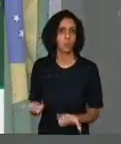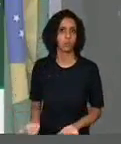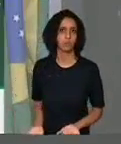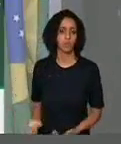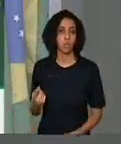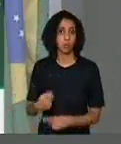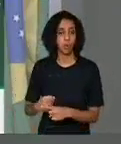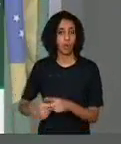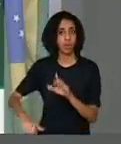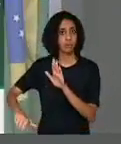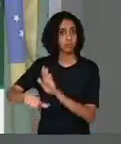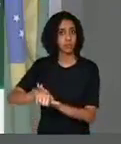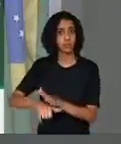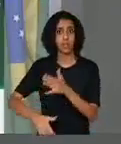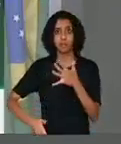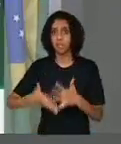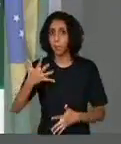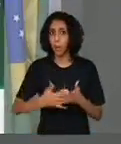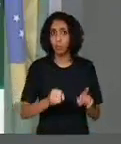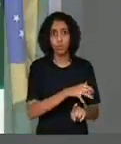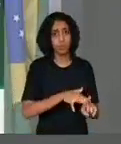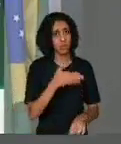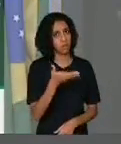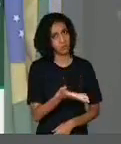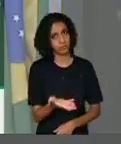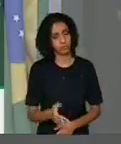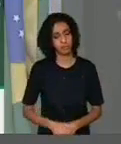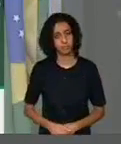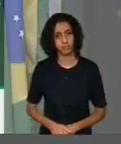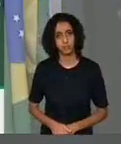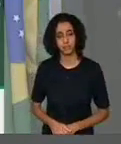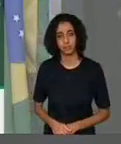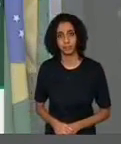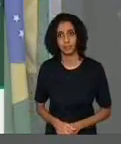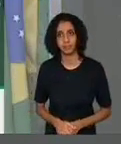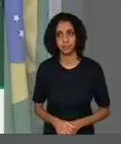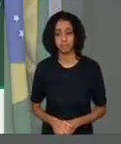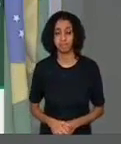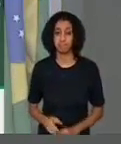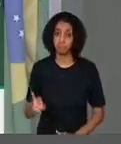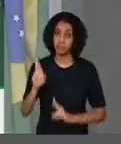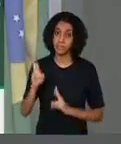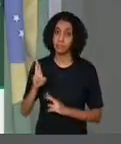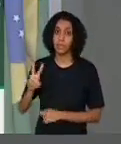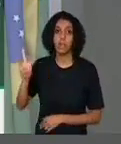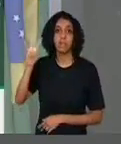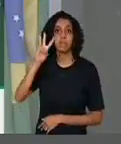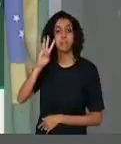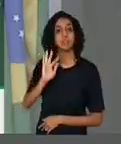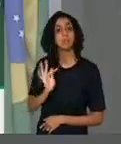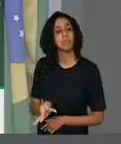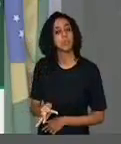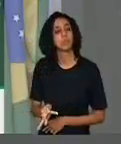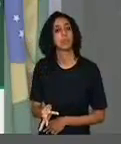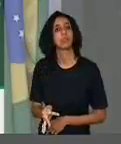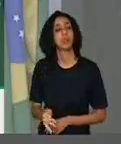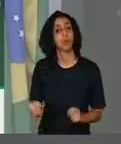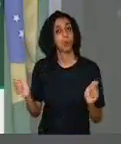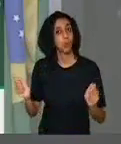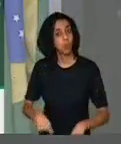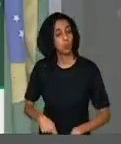pelo transtorno que causou à sociedade brasileira. E espero que agora, já na próxima terça-feira, nós